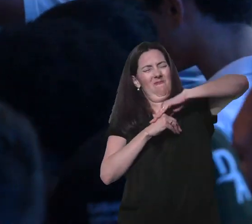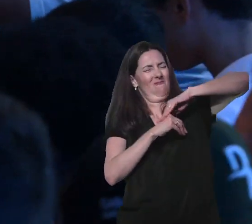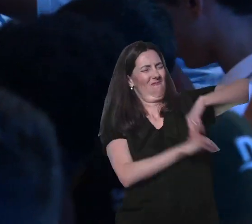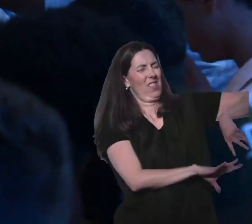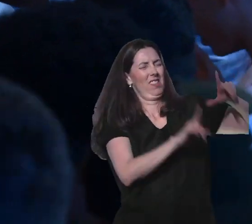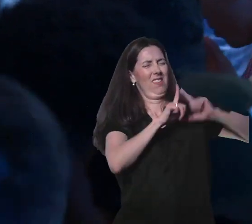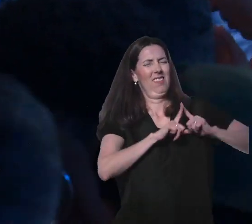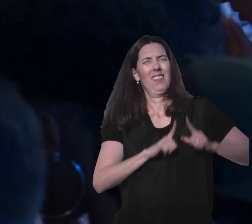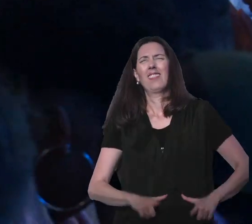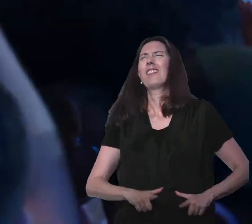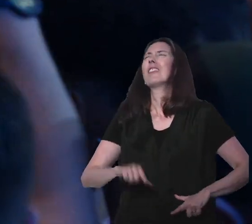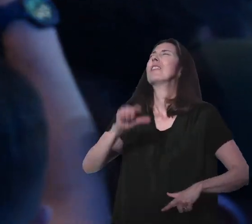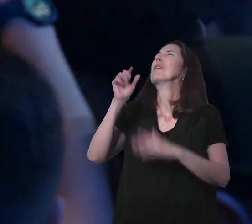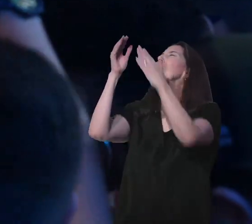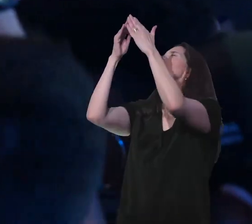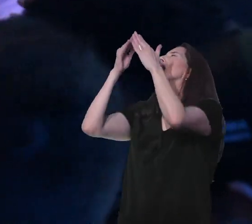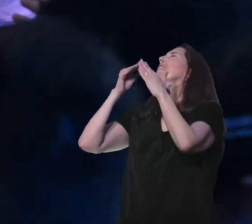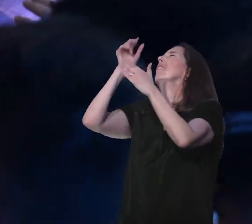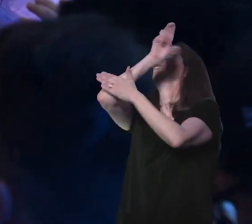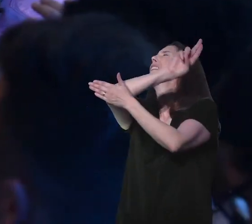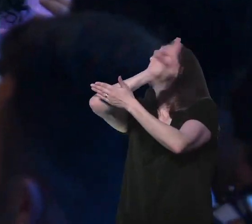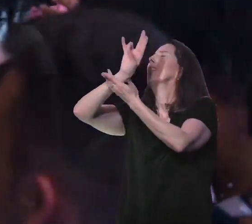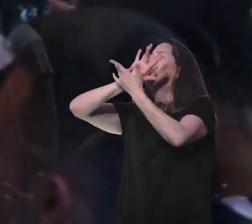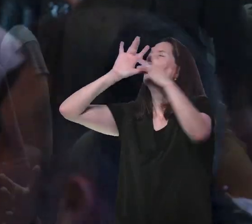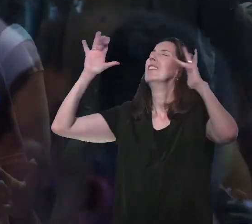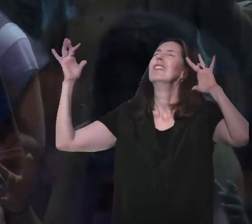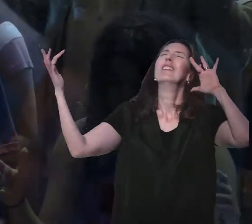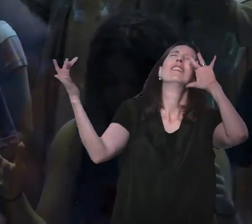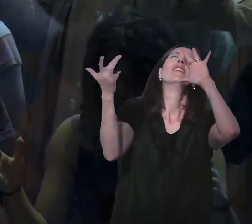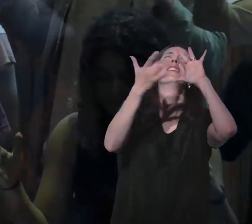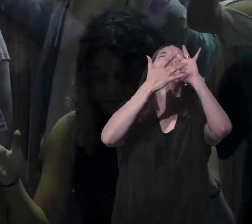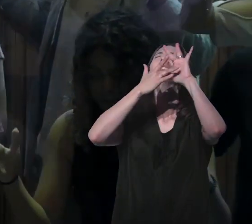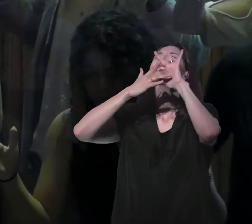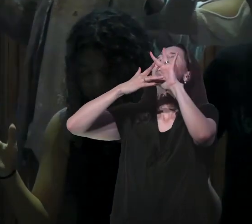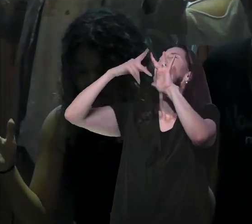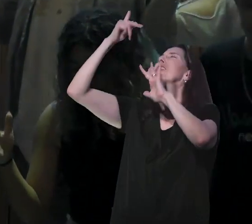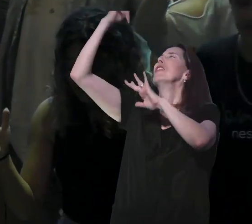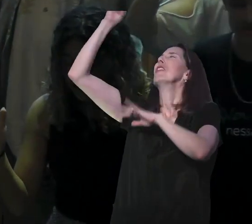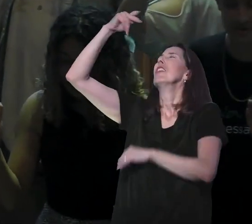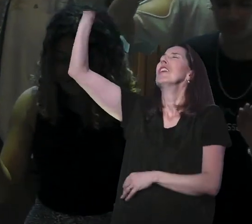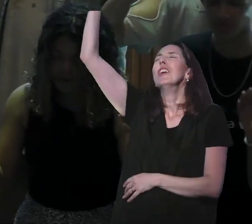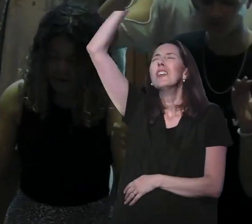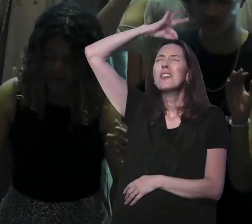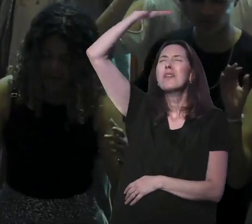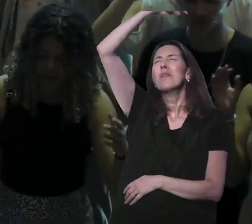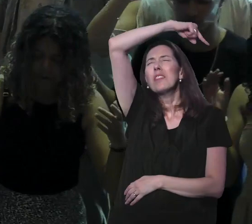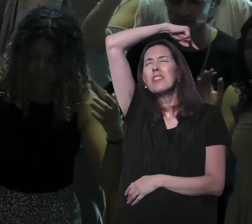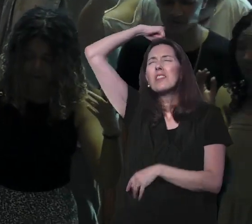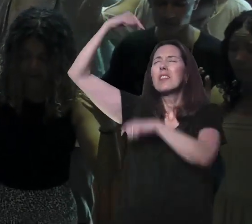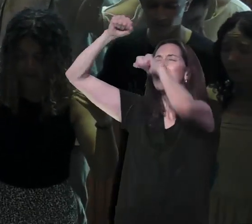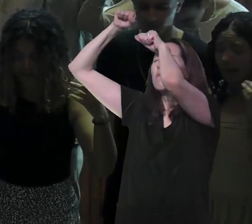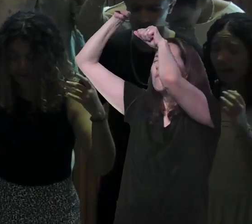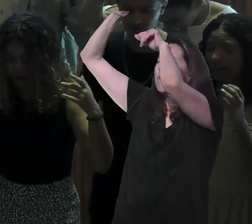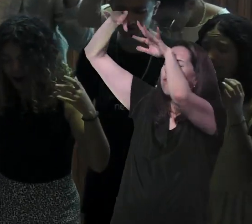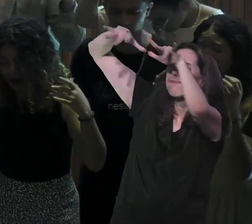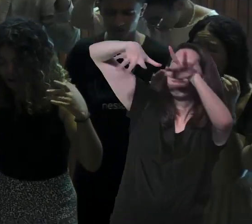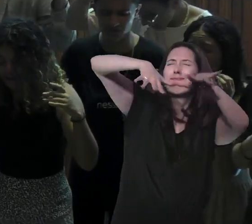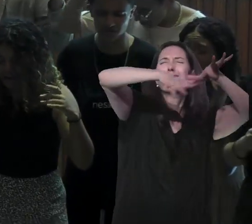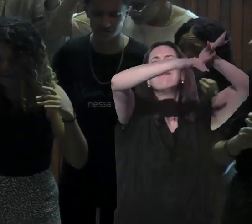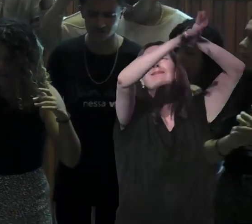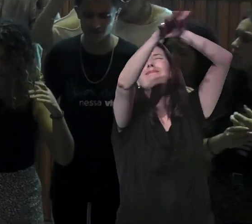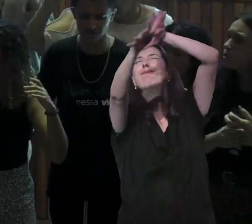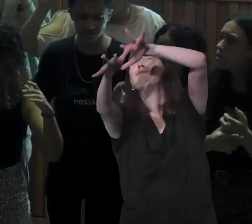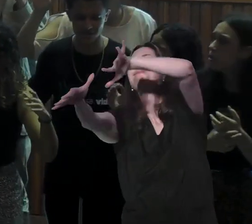E eu quero pedir em nome de Jesus que o rio do Seu Espírito passe neste lugar e